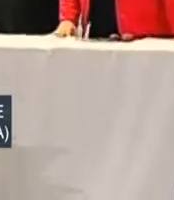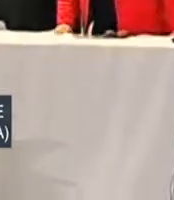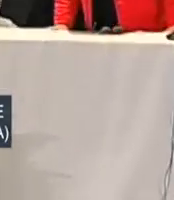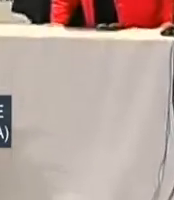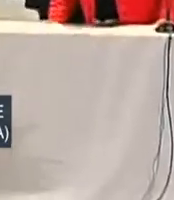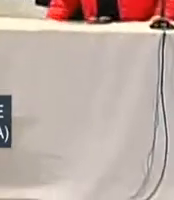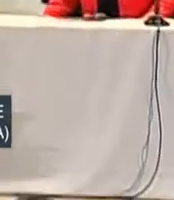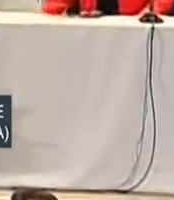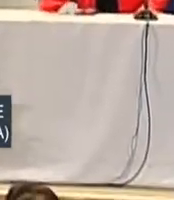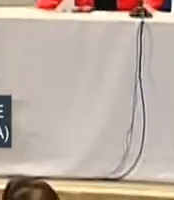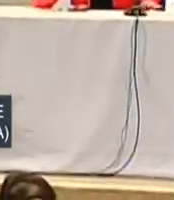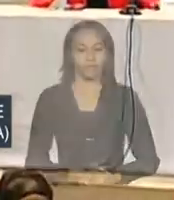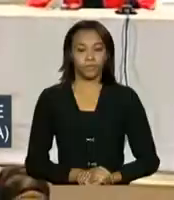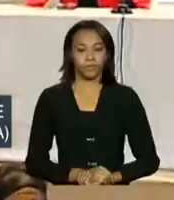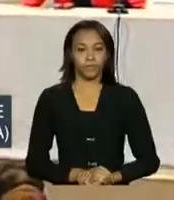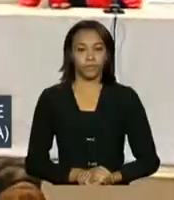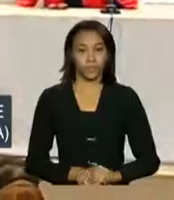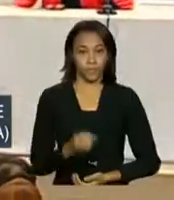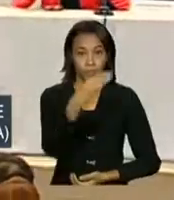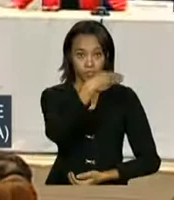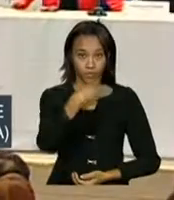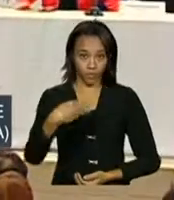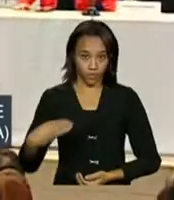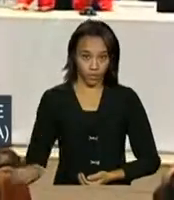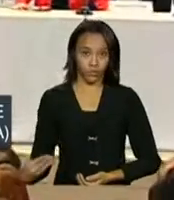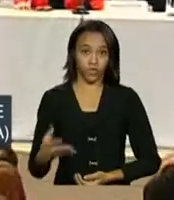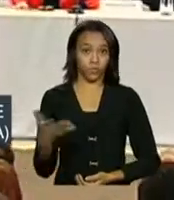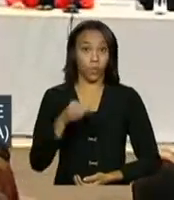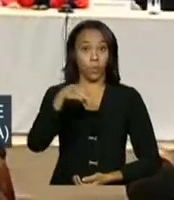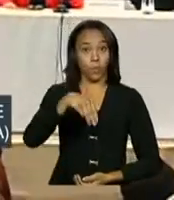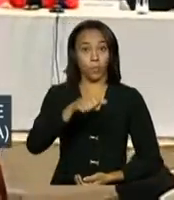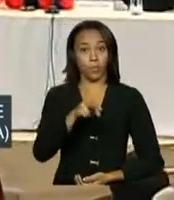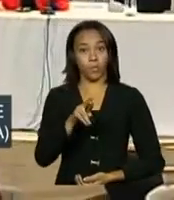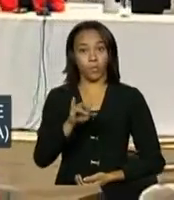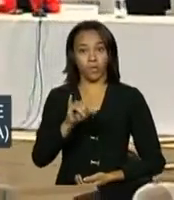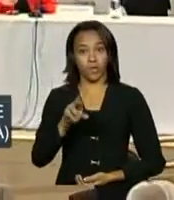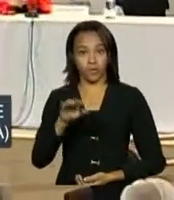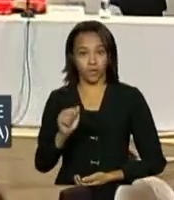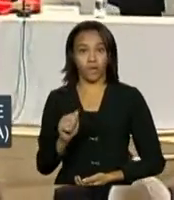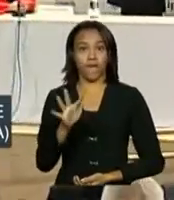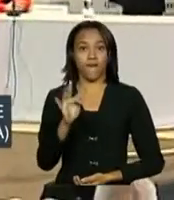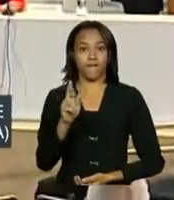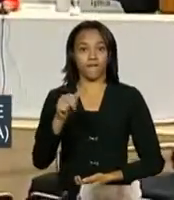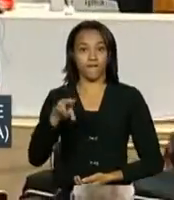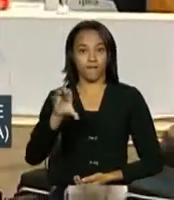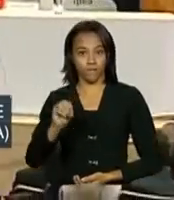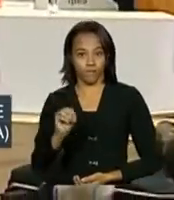Chefe da Secretaria de Assuntos Estratégicos da Presidência da República, Moreira Franco.